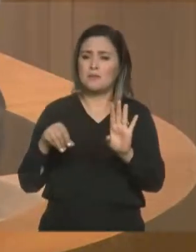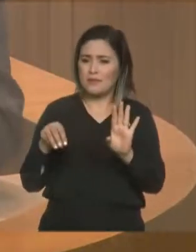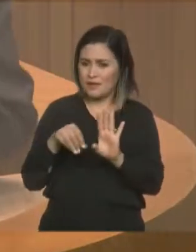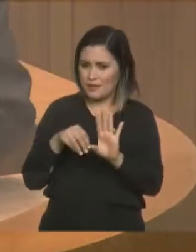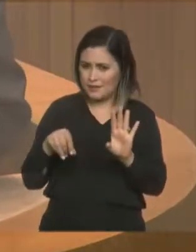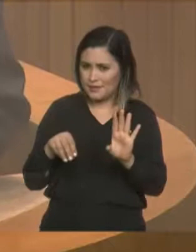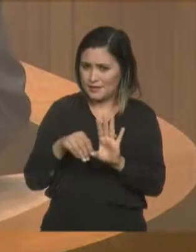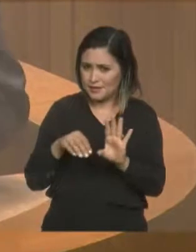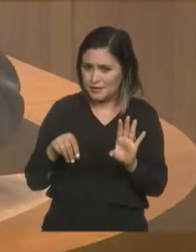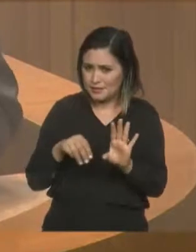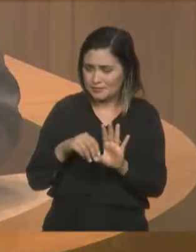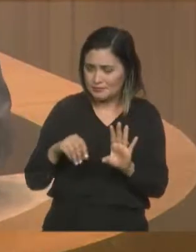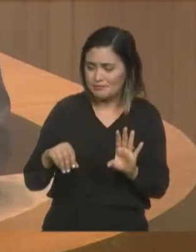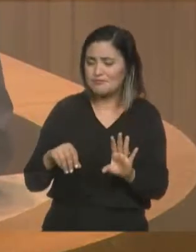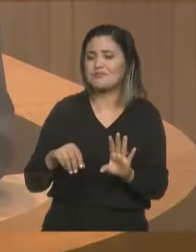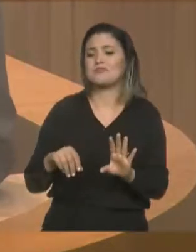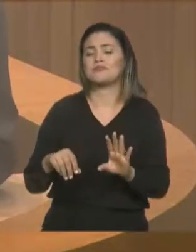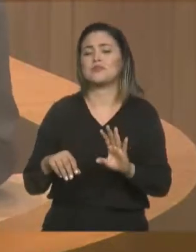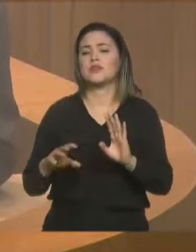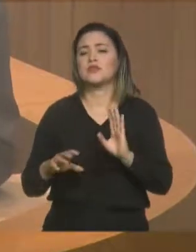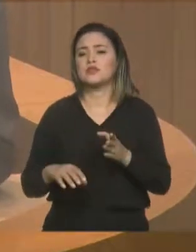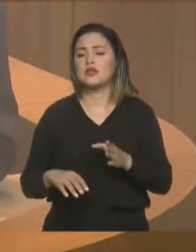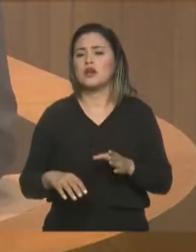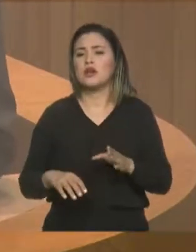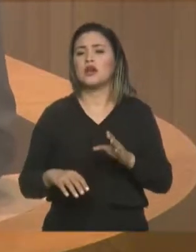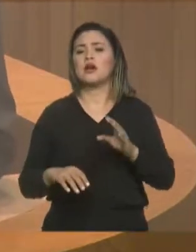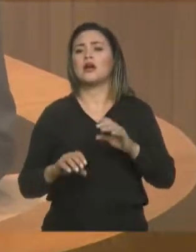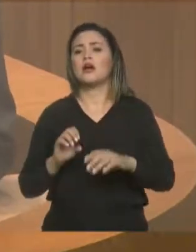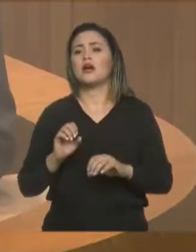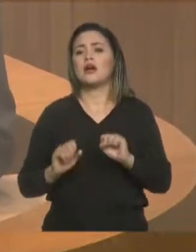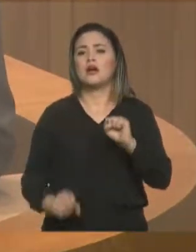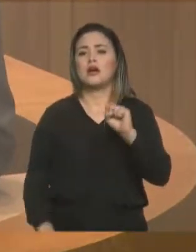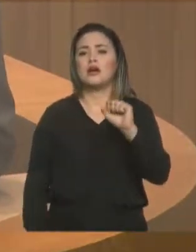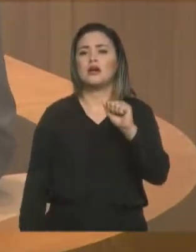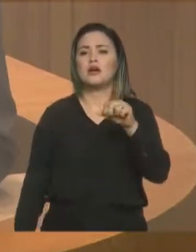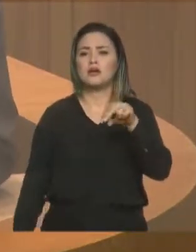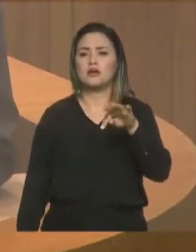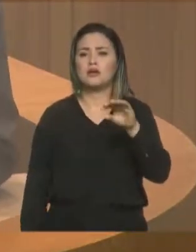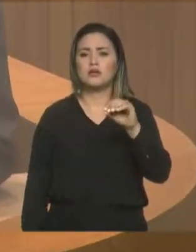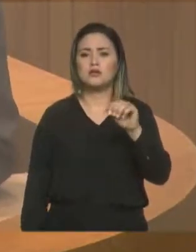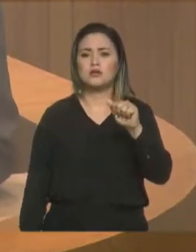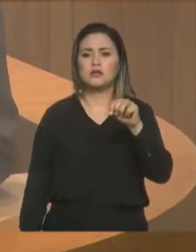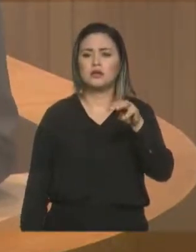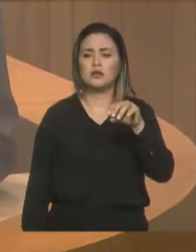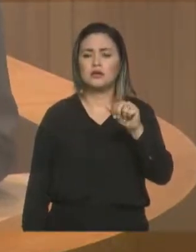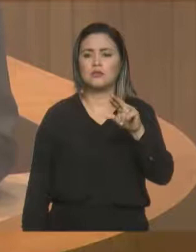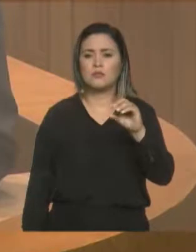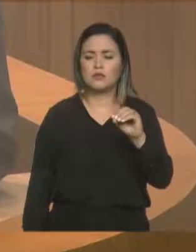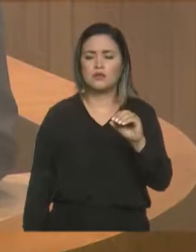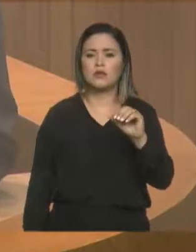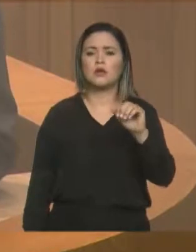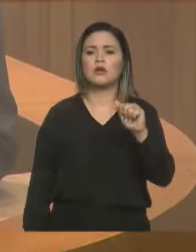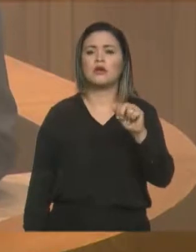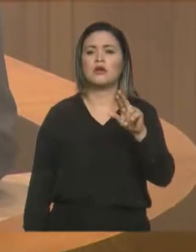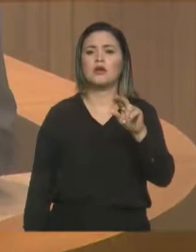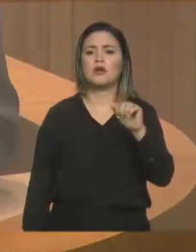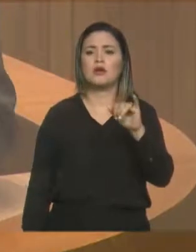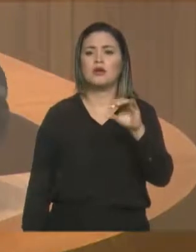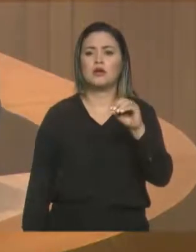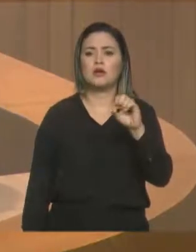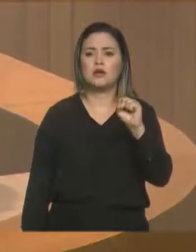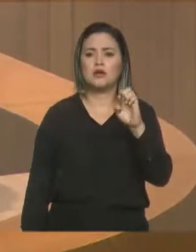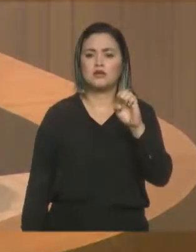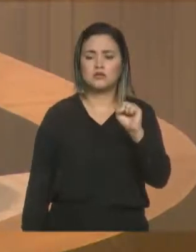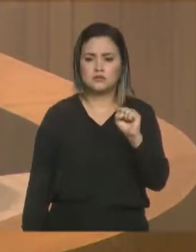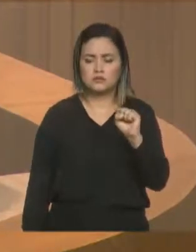estado, atingiu o município de Santo Amaro, Araioses, Paulino Neves, com certeza